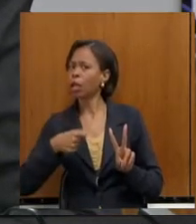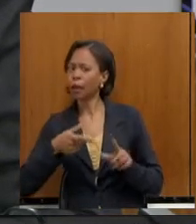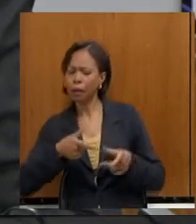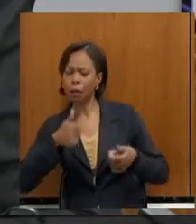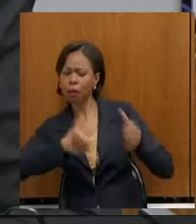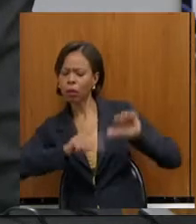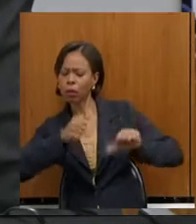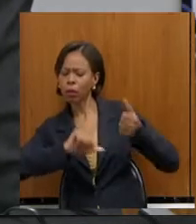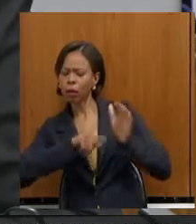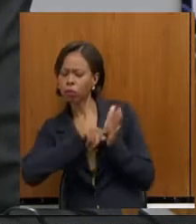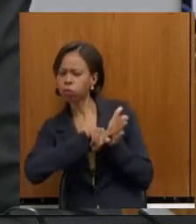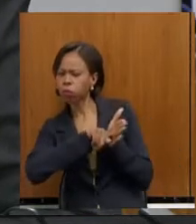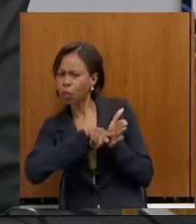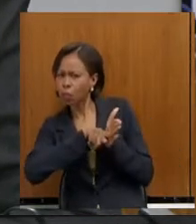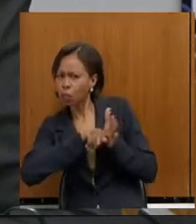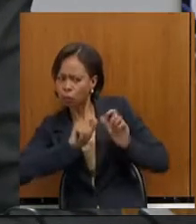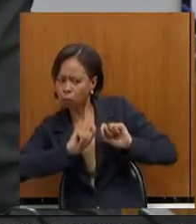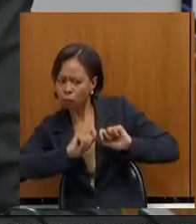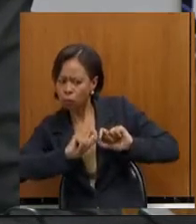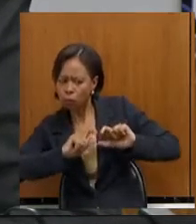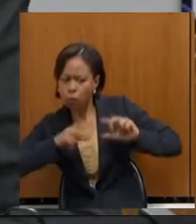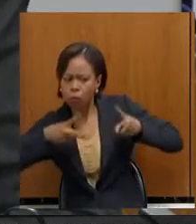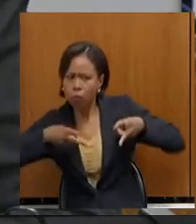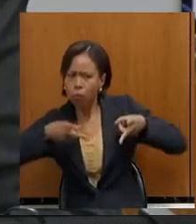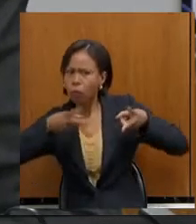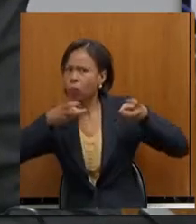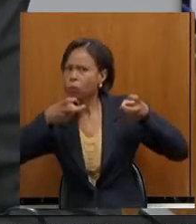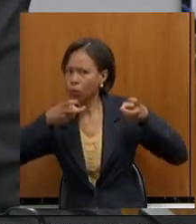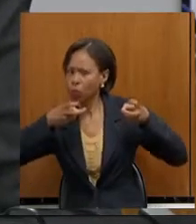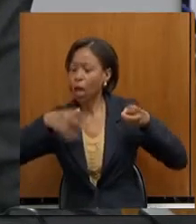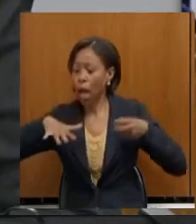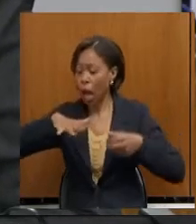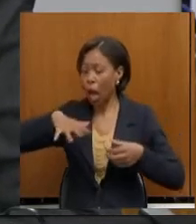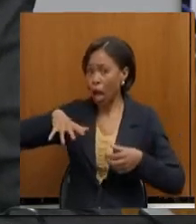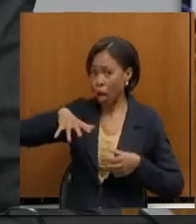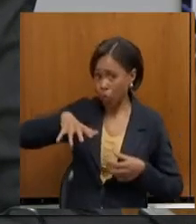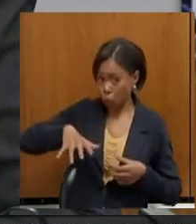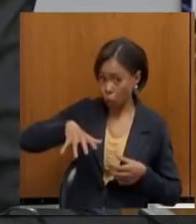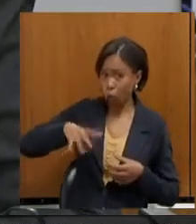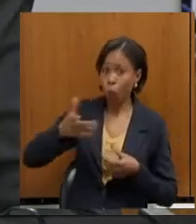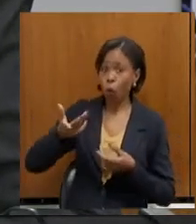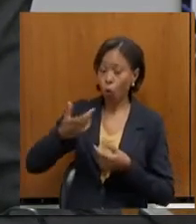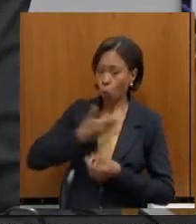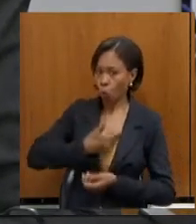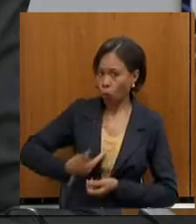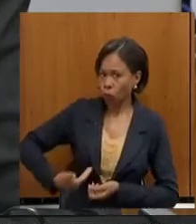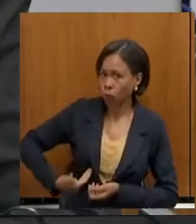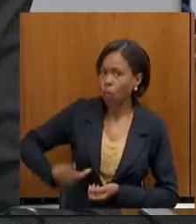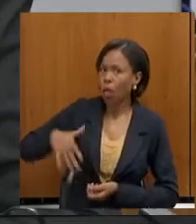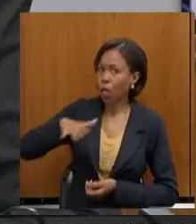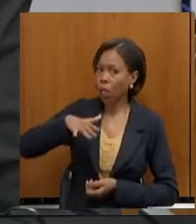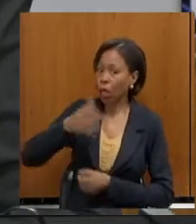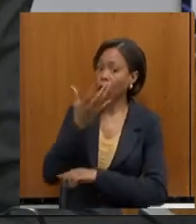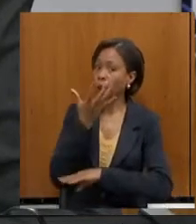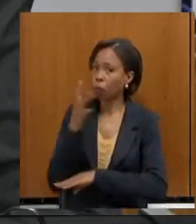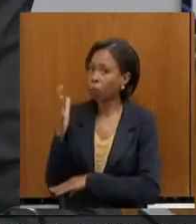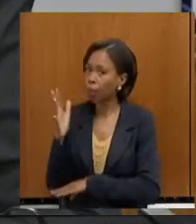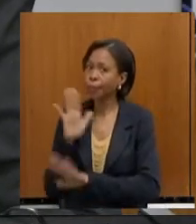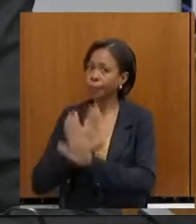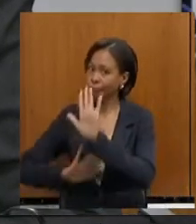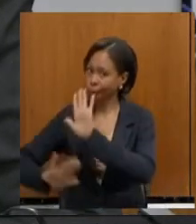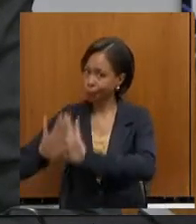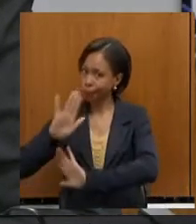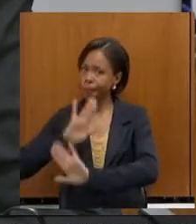lupa né que a equipe do governo equipe do meio ambiente possa tomar todos os cuidados né